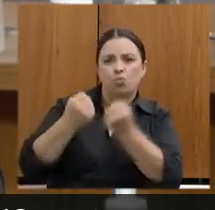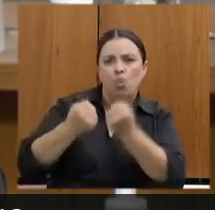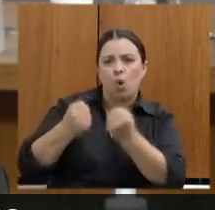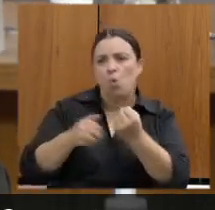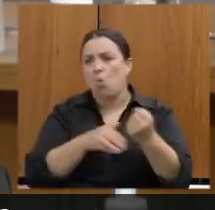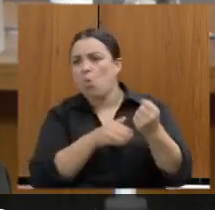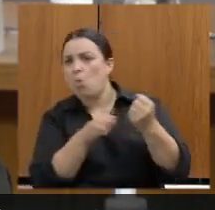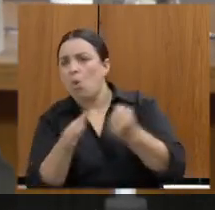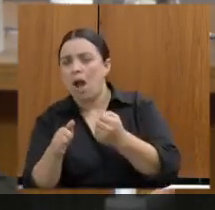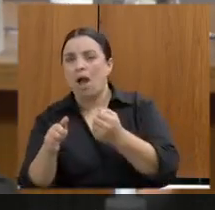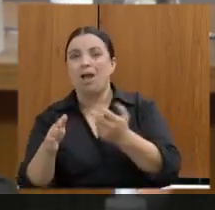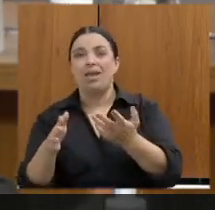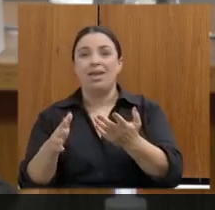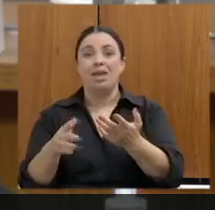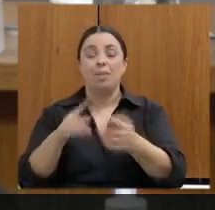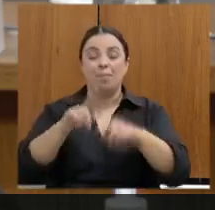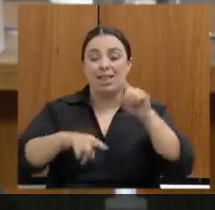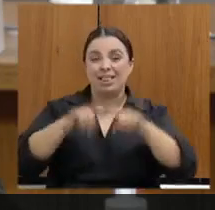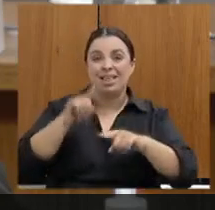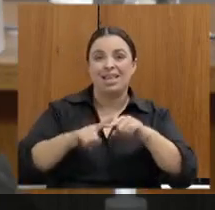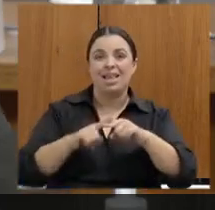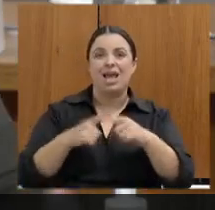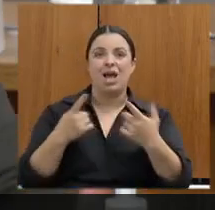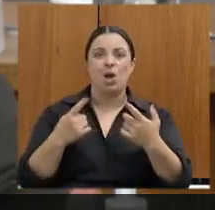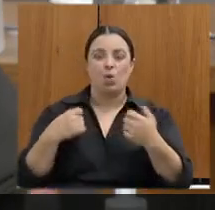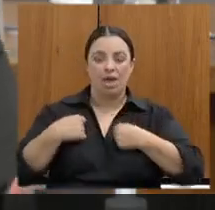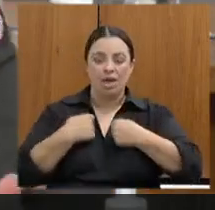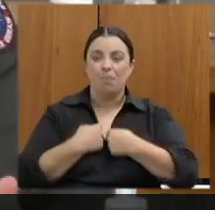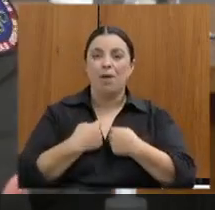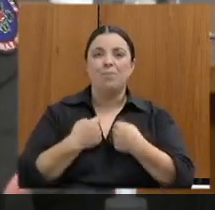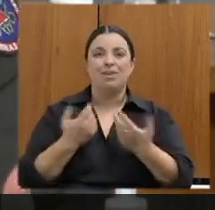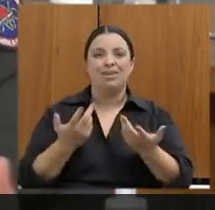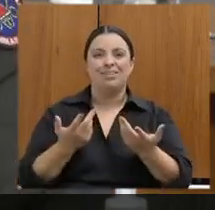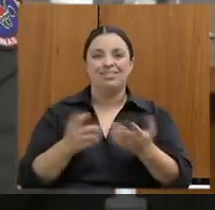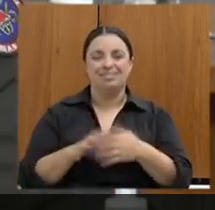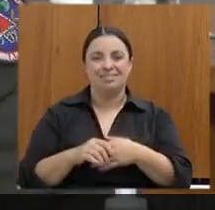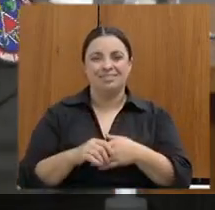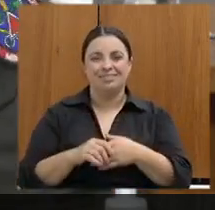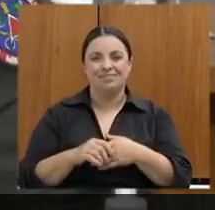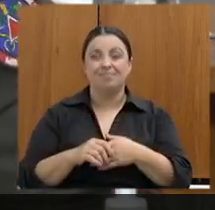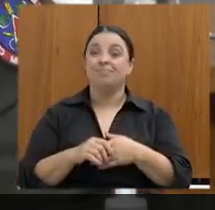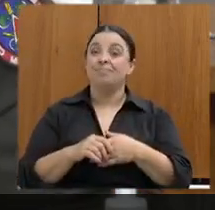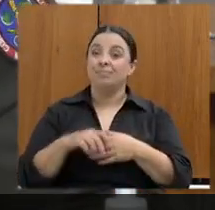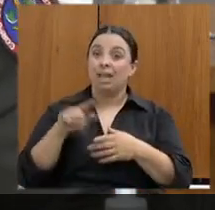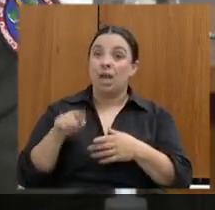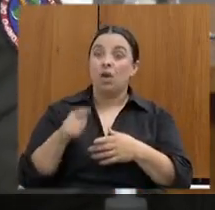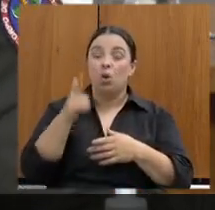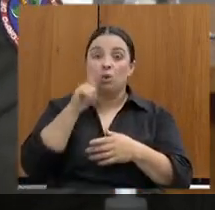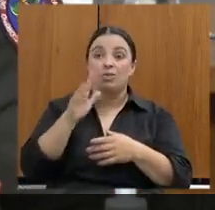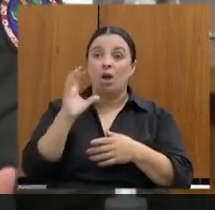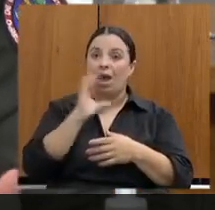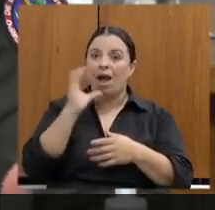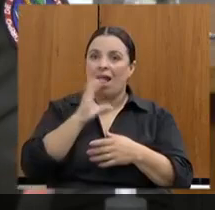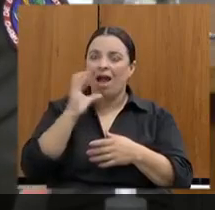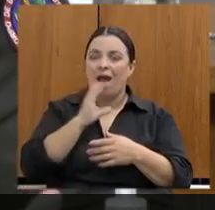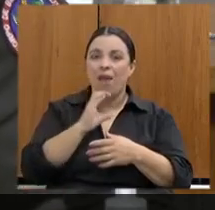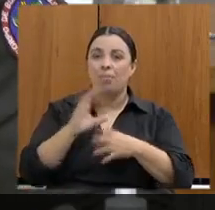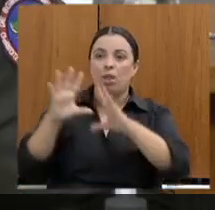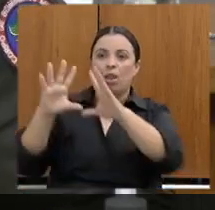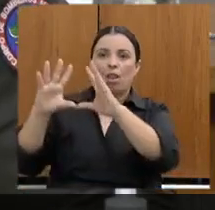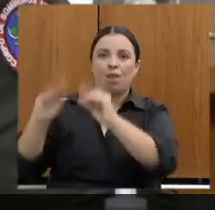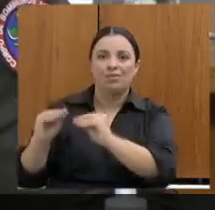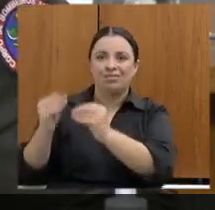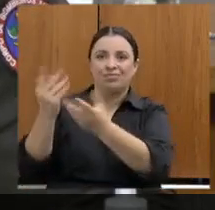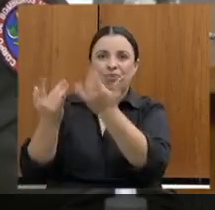material e equipamento eu só quero aqui fazer esse registro de que ah o comando da instituição reconhece